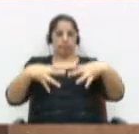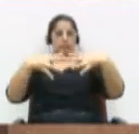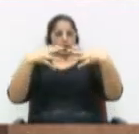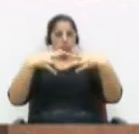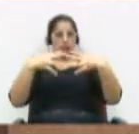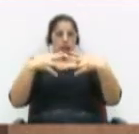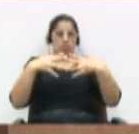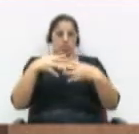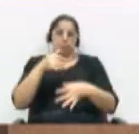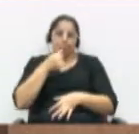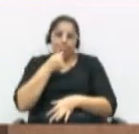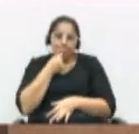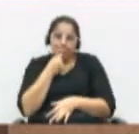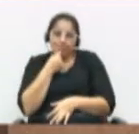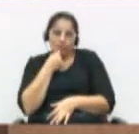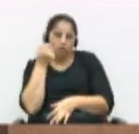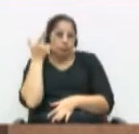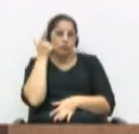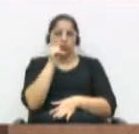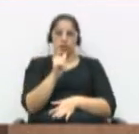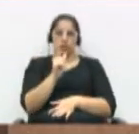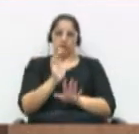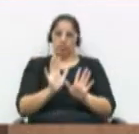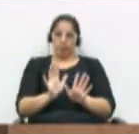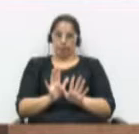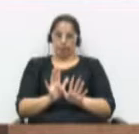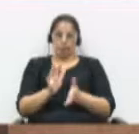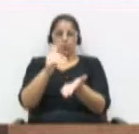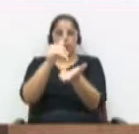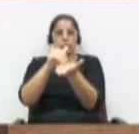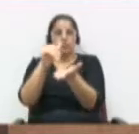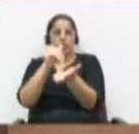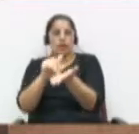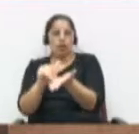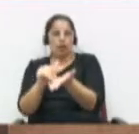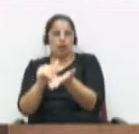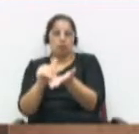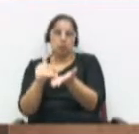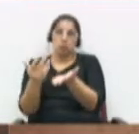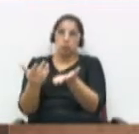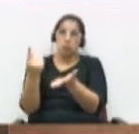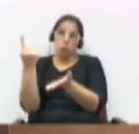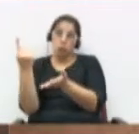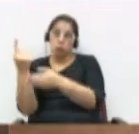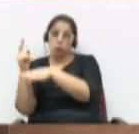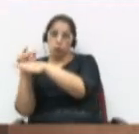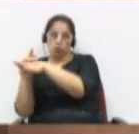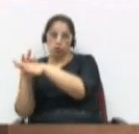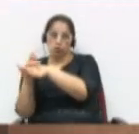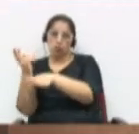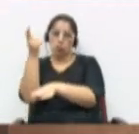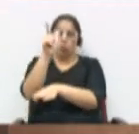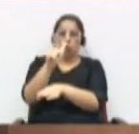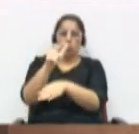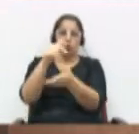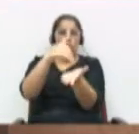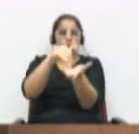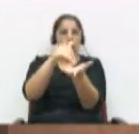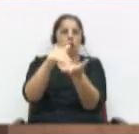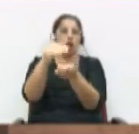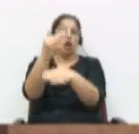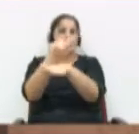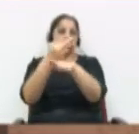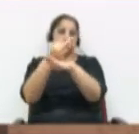E, infelizmente, não foi possível. Os secretários um secretário ficou doente, o outro secretário estava de